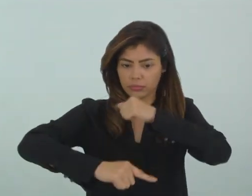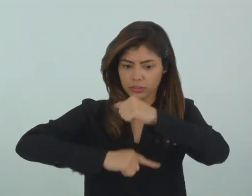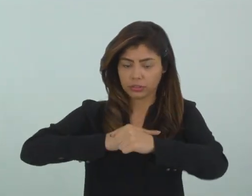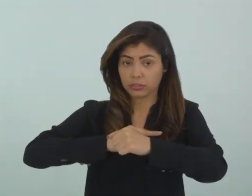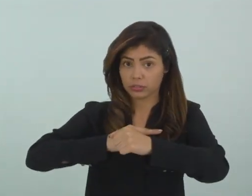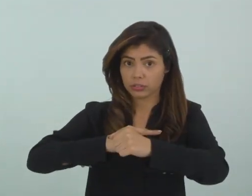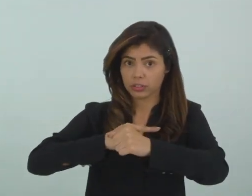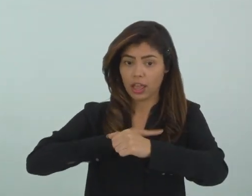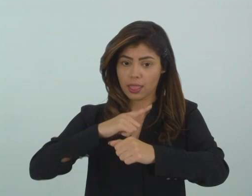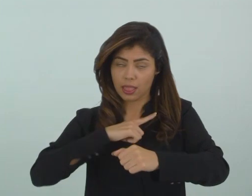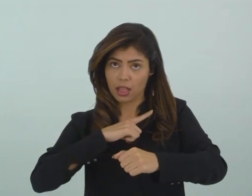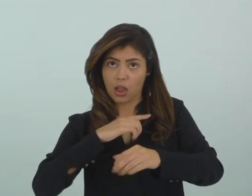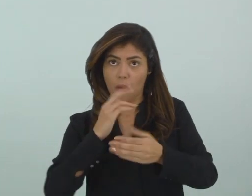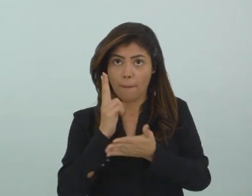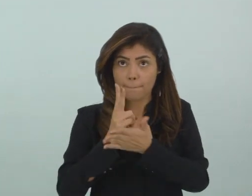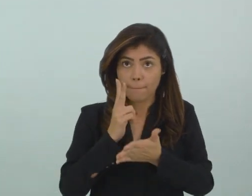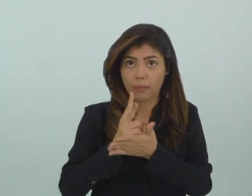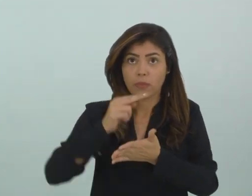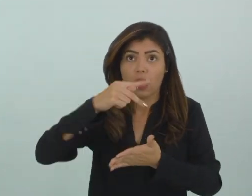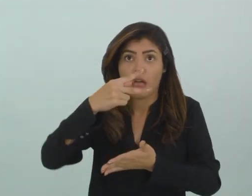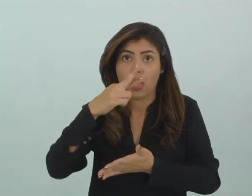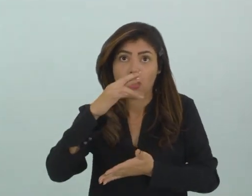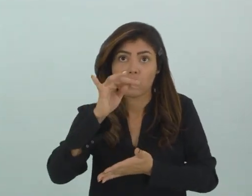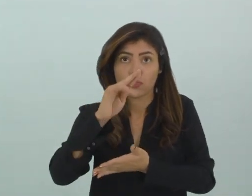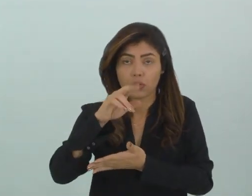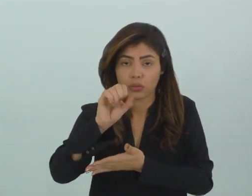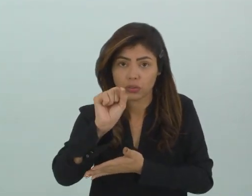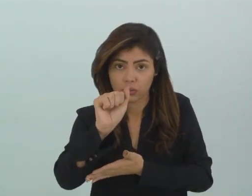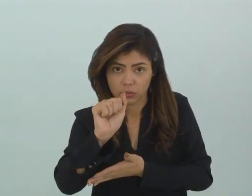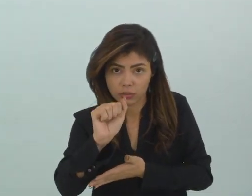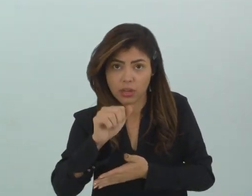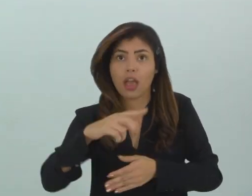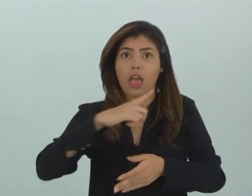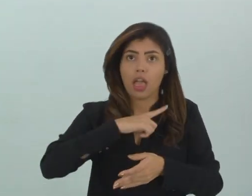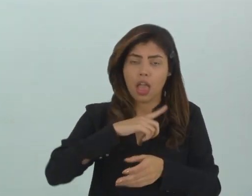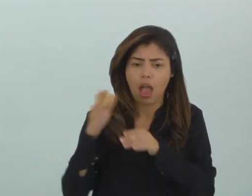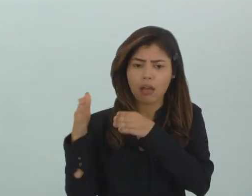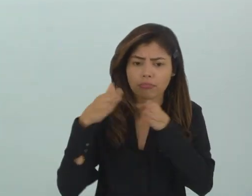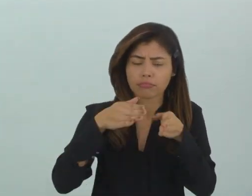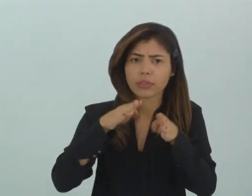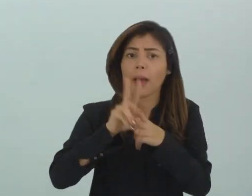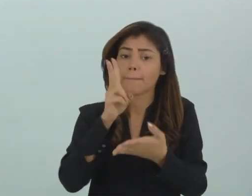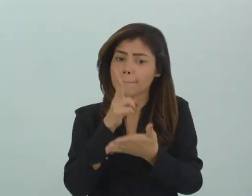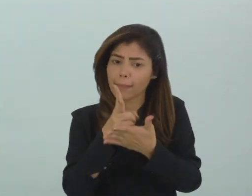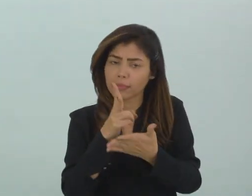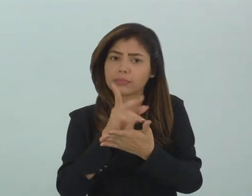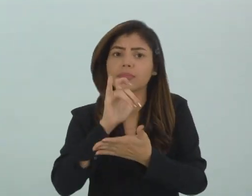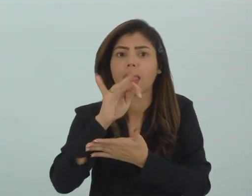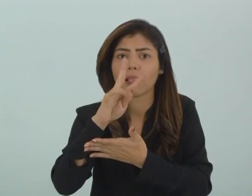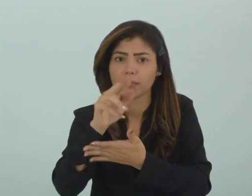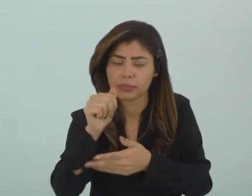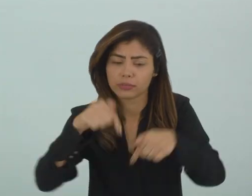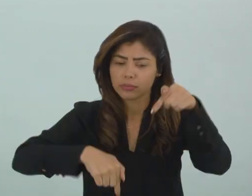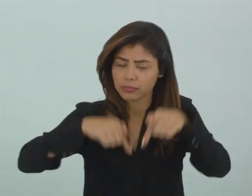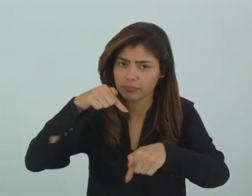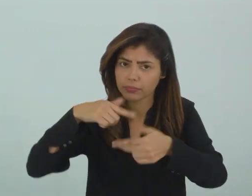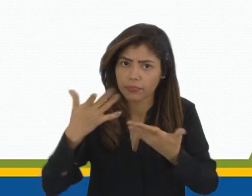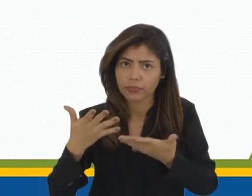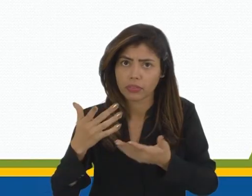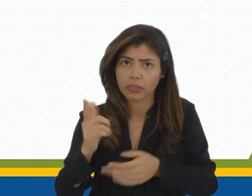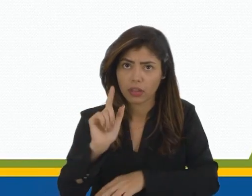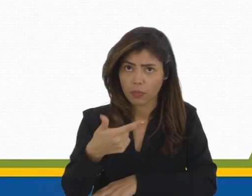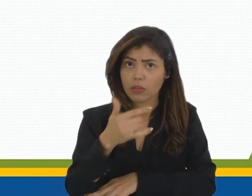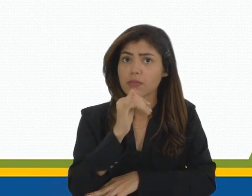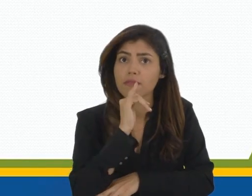mesmo número de prótons no seu núcleo, são considerados átomos de um mesmo elemento químico. Eu trouxe o exemplo